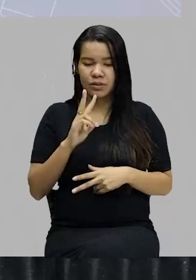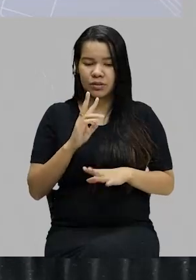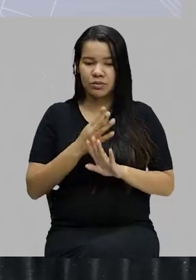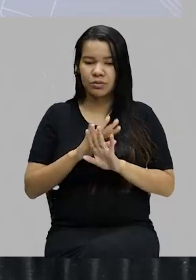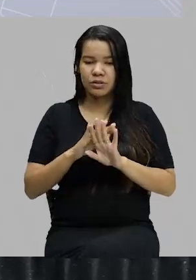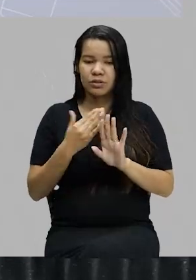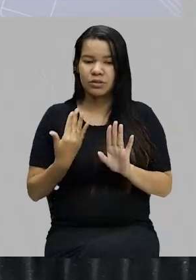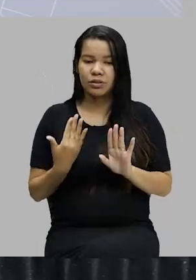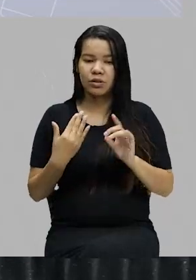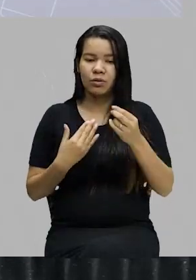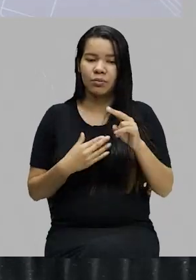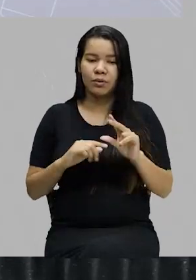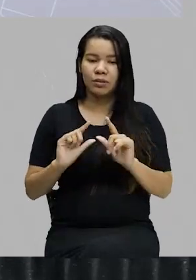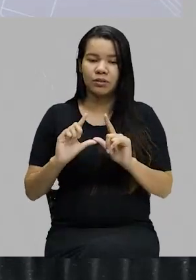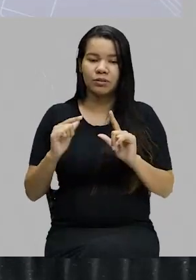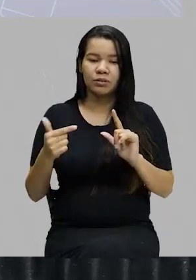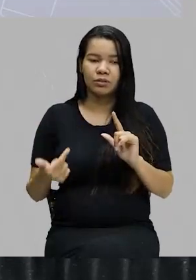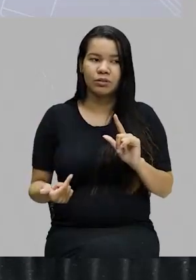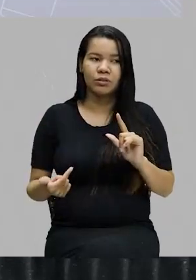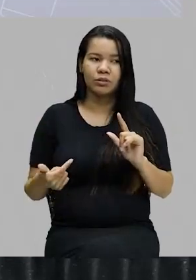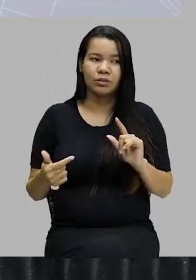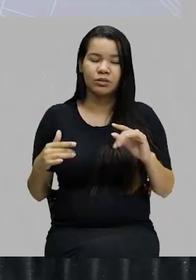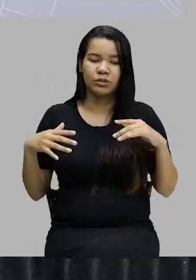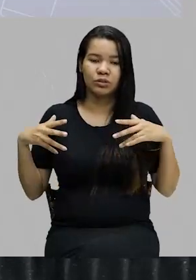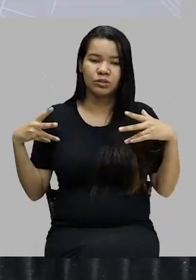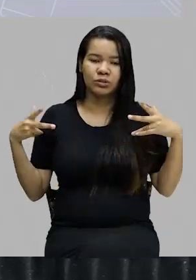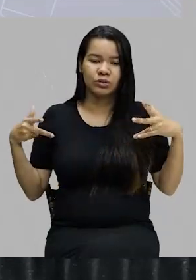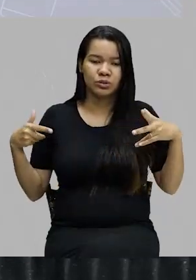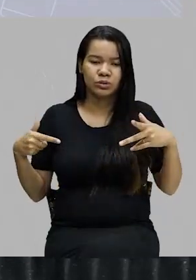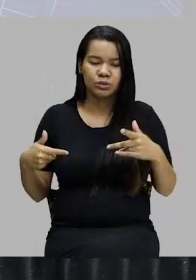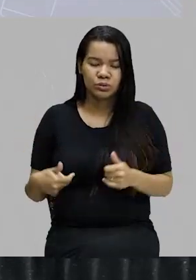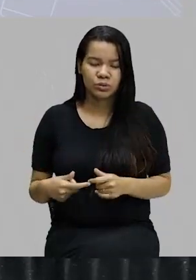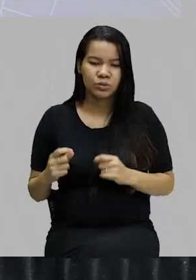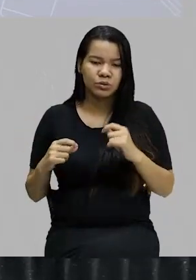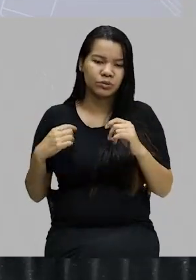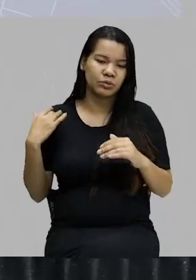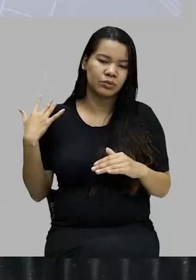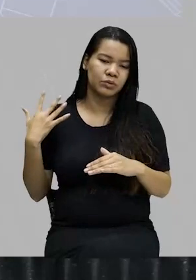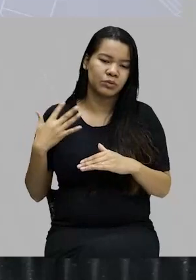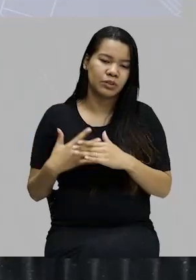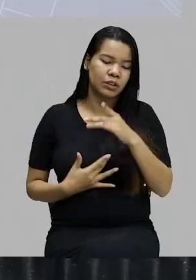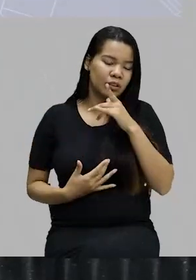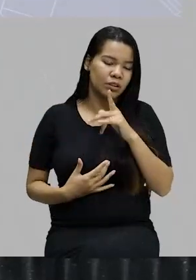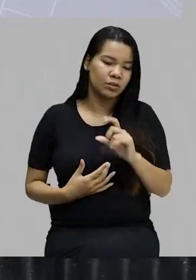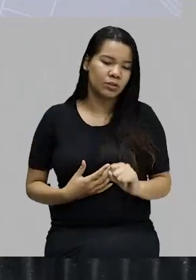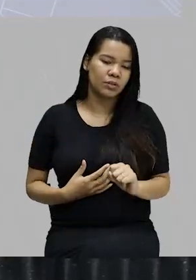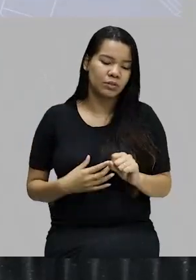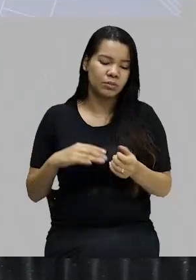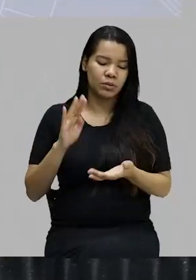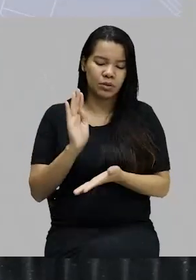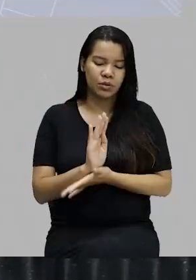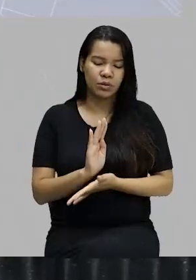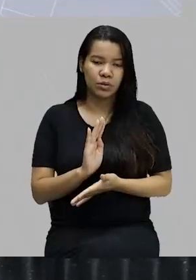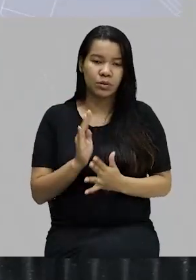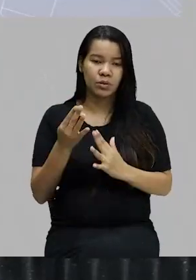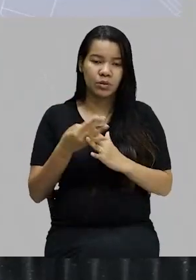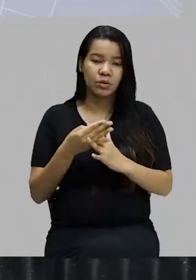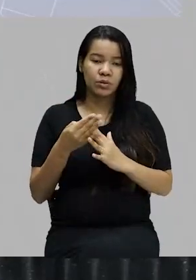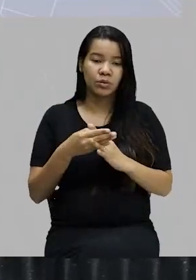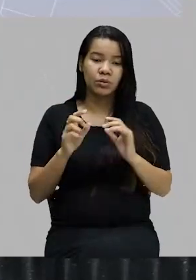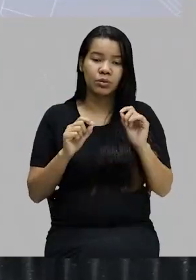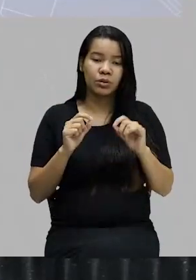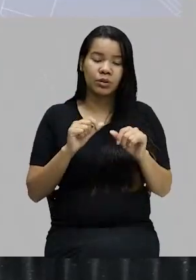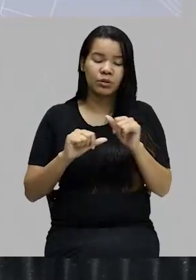do paradoxo, de toda a questão que vem trazendo dentro dessa linguagem do barroco e o que ela muda para o arcadismo.